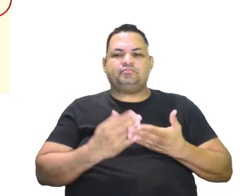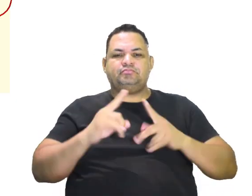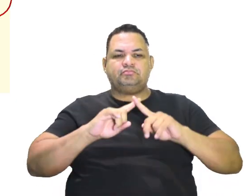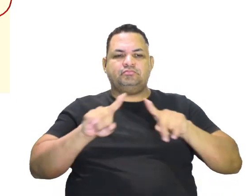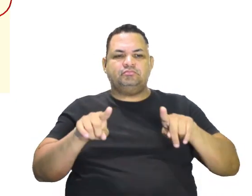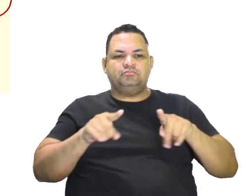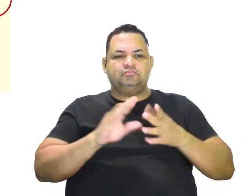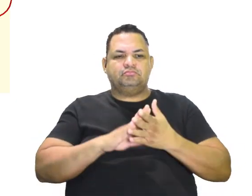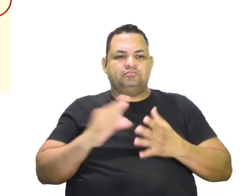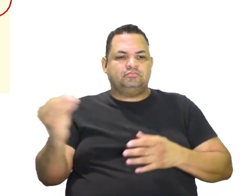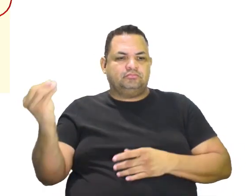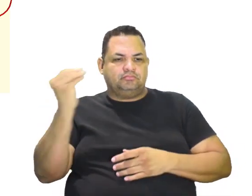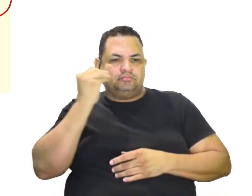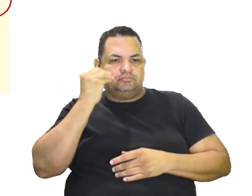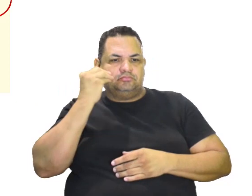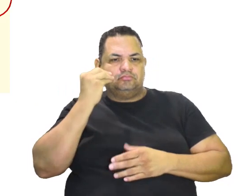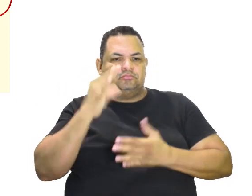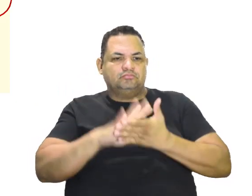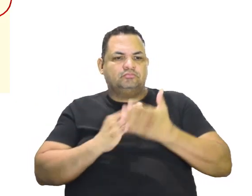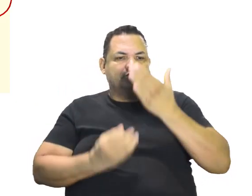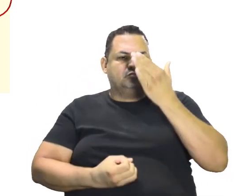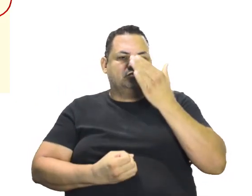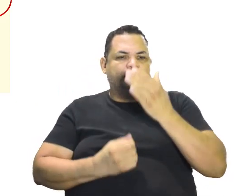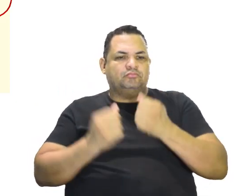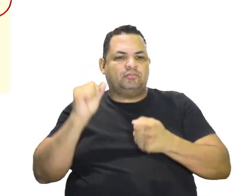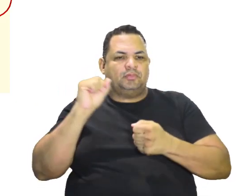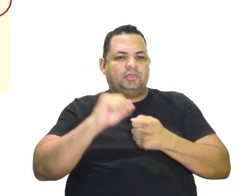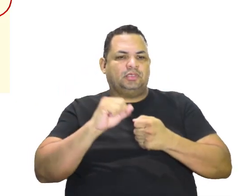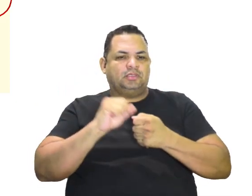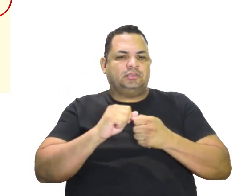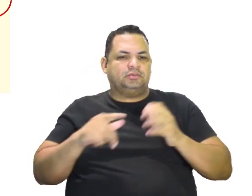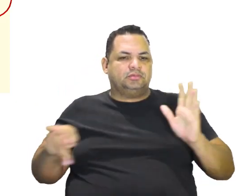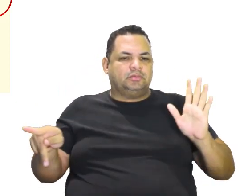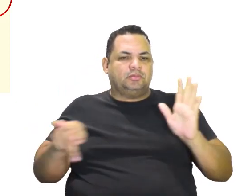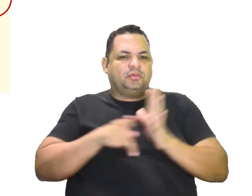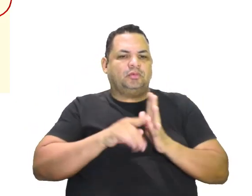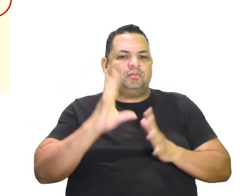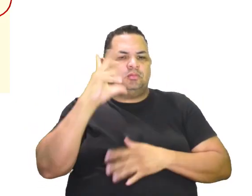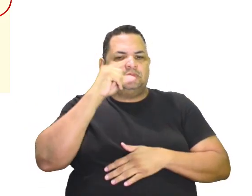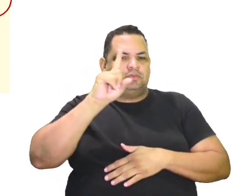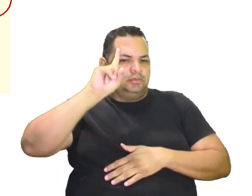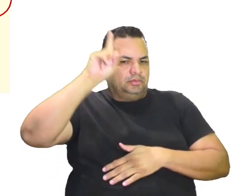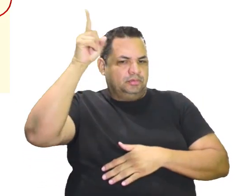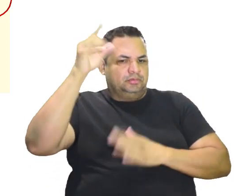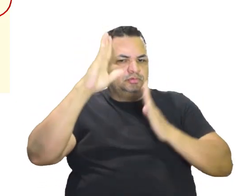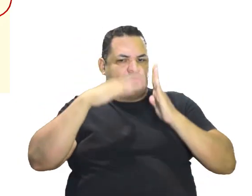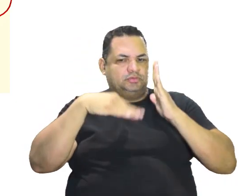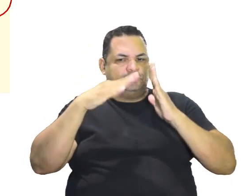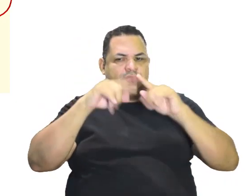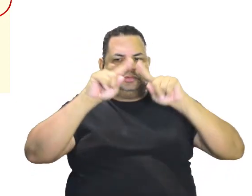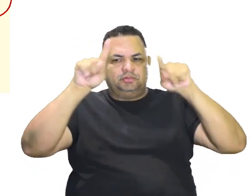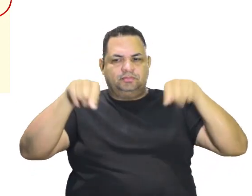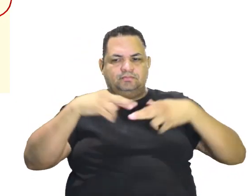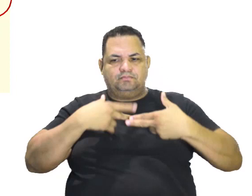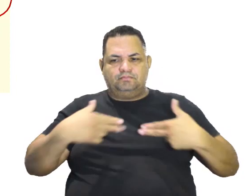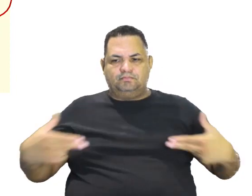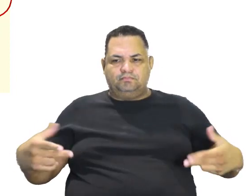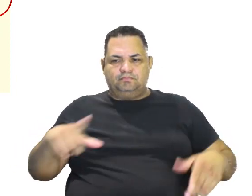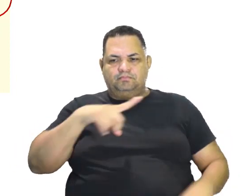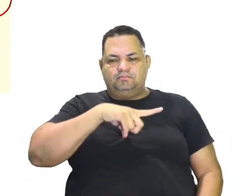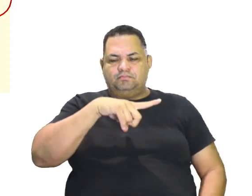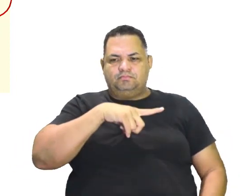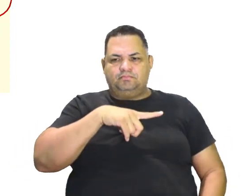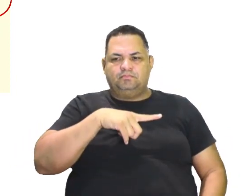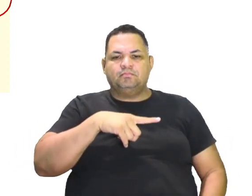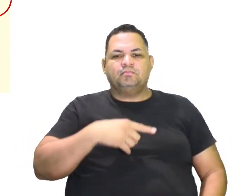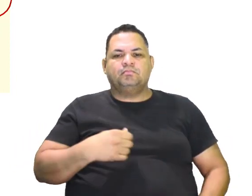sim tentar recriar a beleza ideal em suas obras. Então, o artista tinha